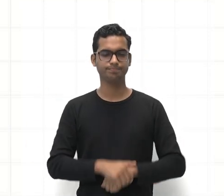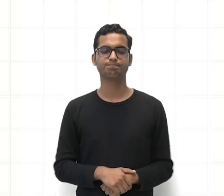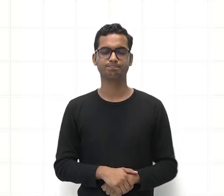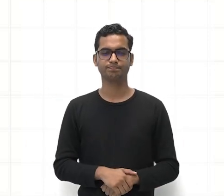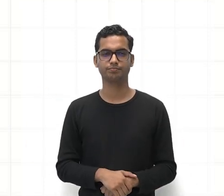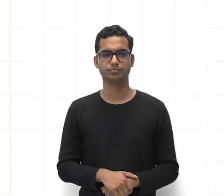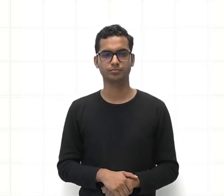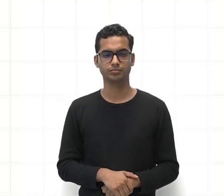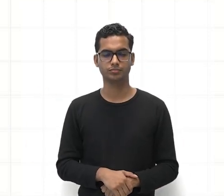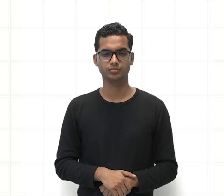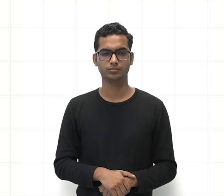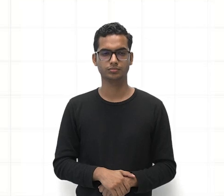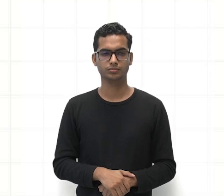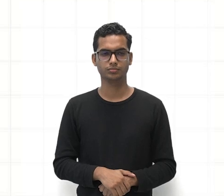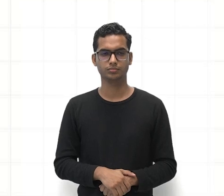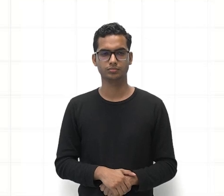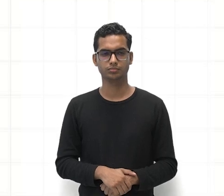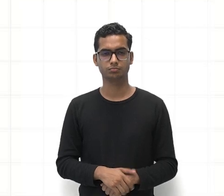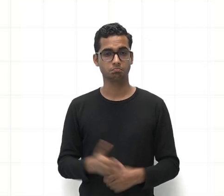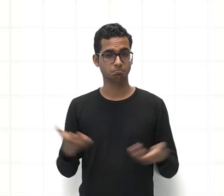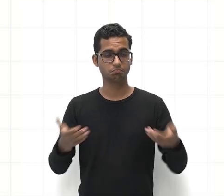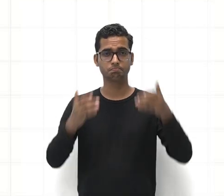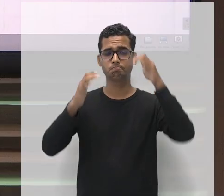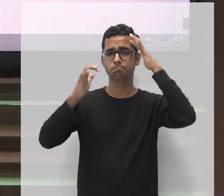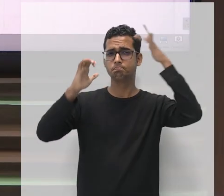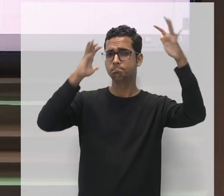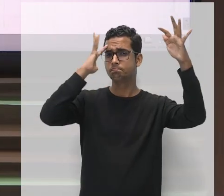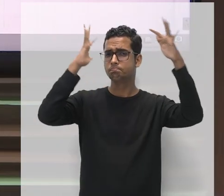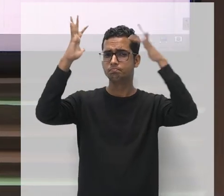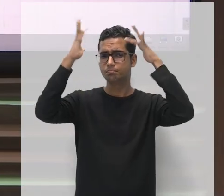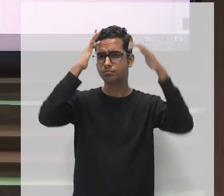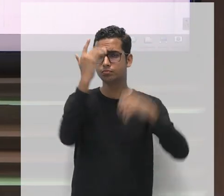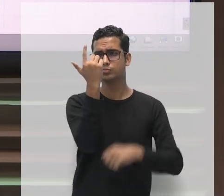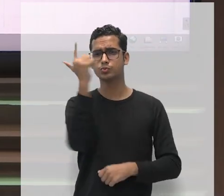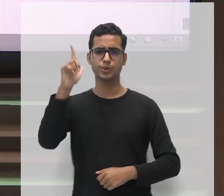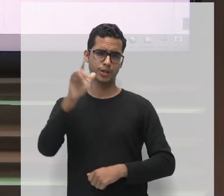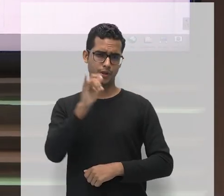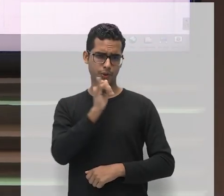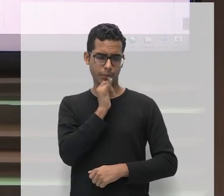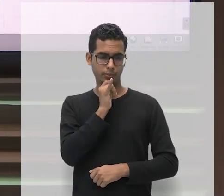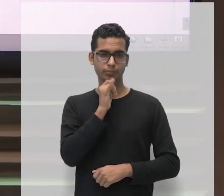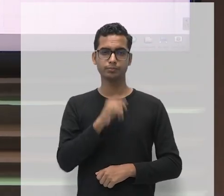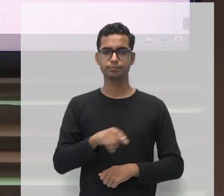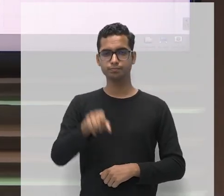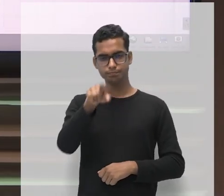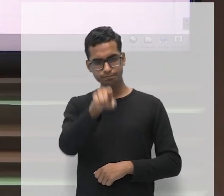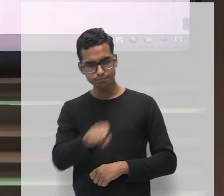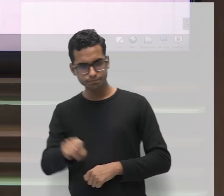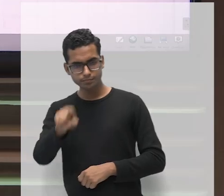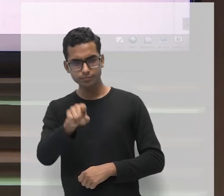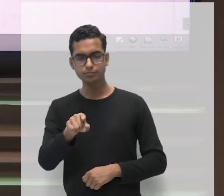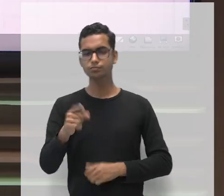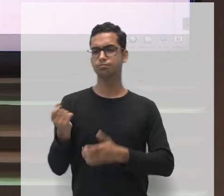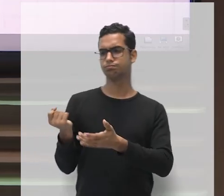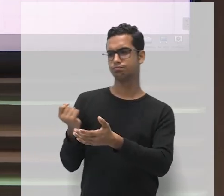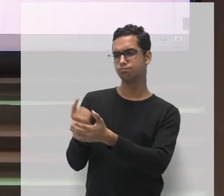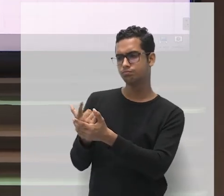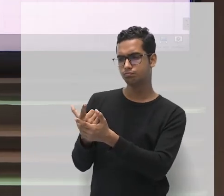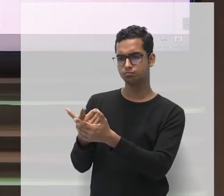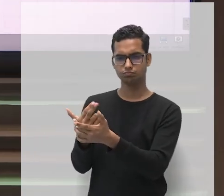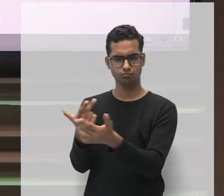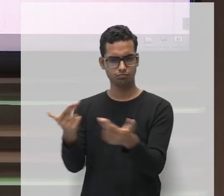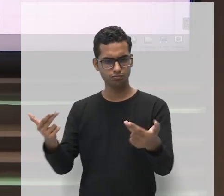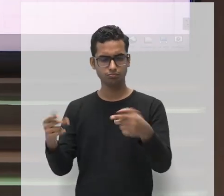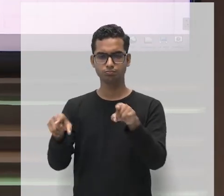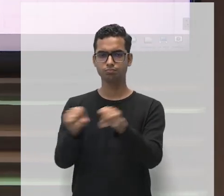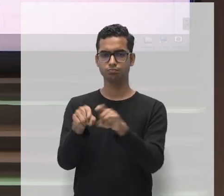Muito bem, mas vamos imaginar o seguinte, você está lá, né, fazendo compras ou coisa parecida, quer